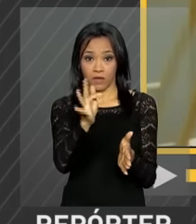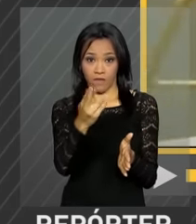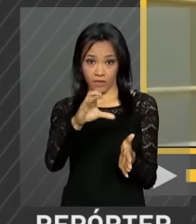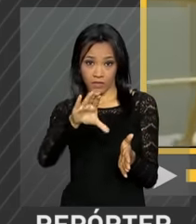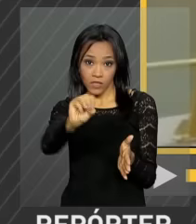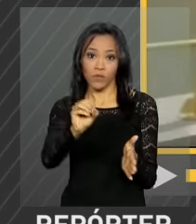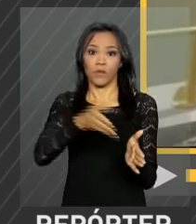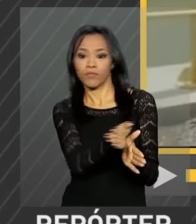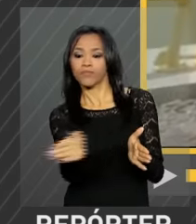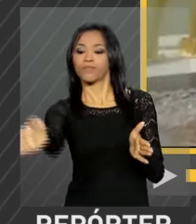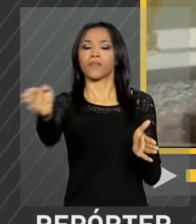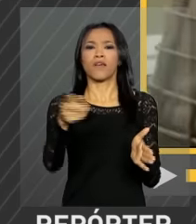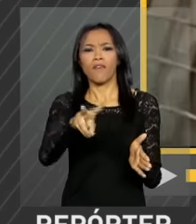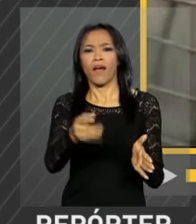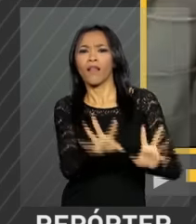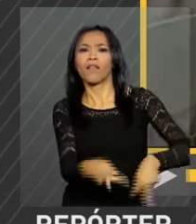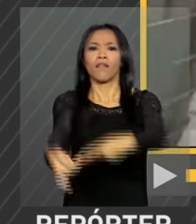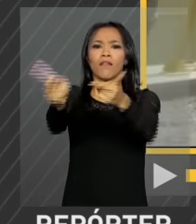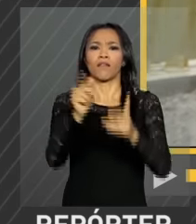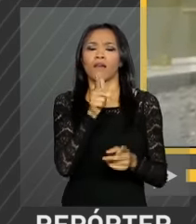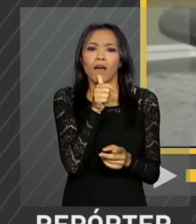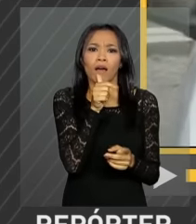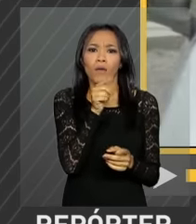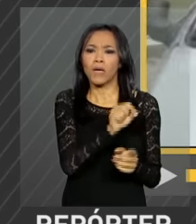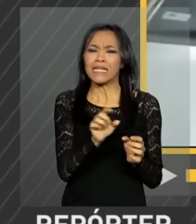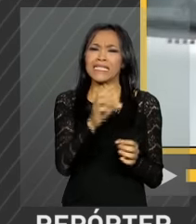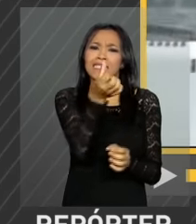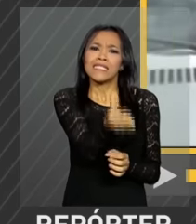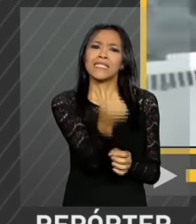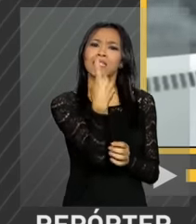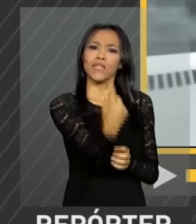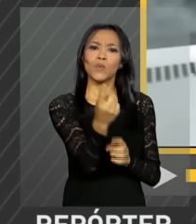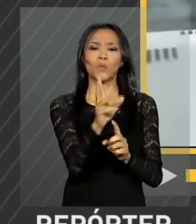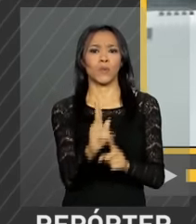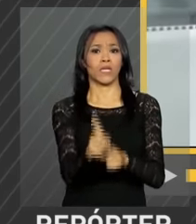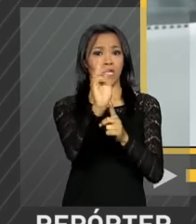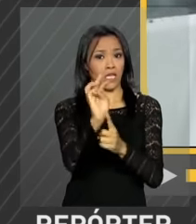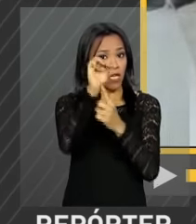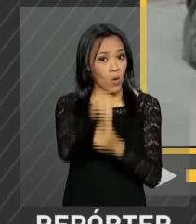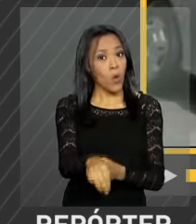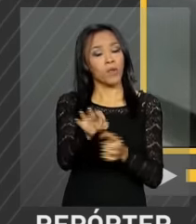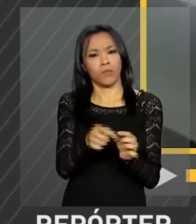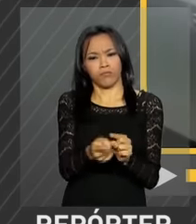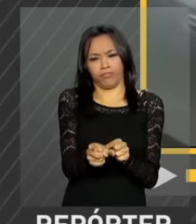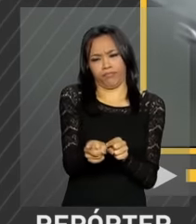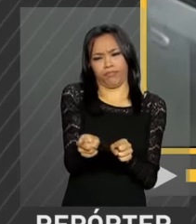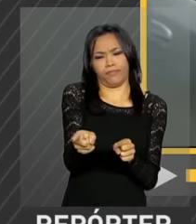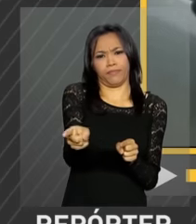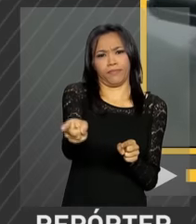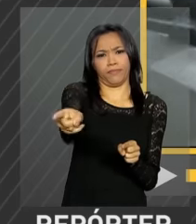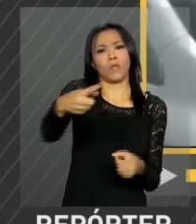vai impulsionar a água por mais 61 quilômetros Pernambuco adentro, rumo à Paraíba. O governo federal